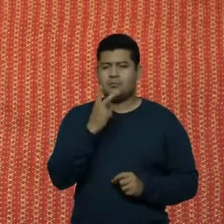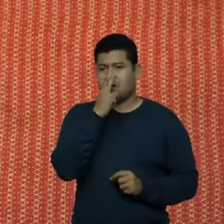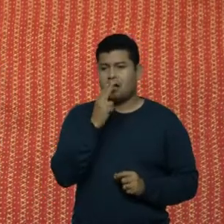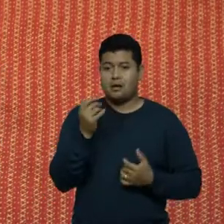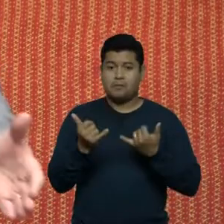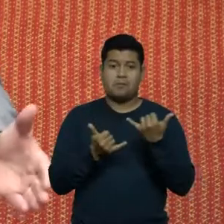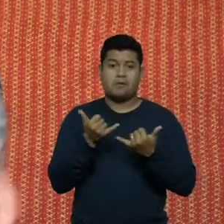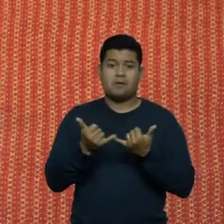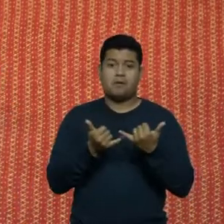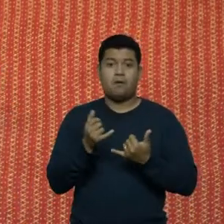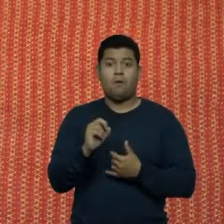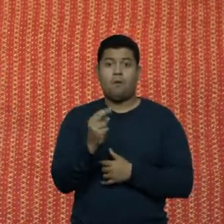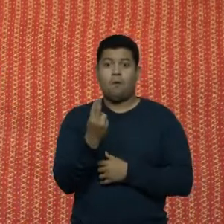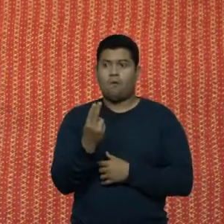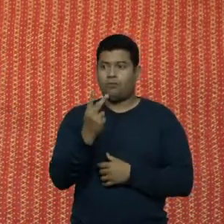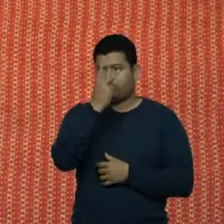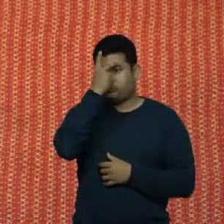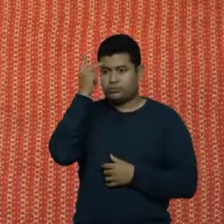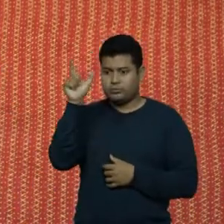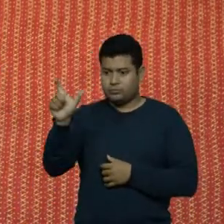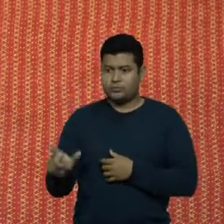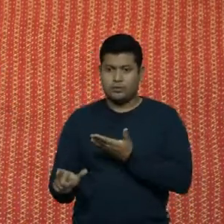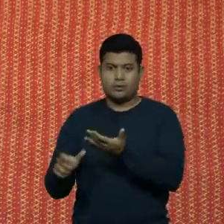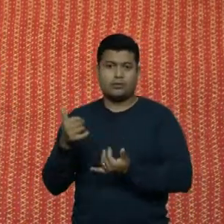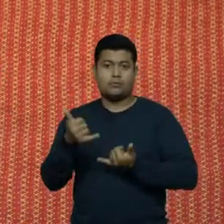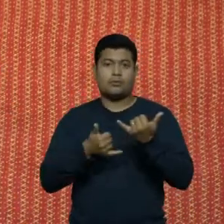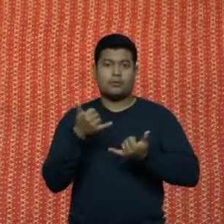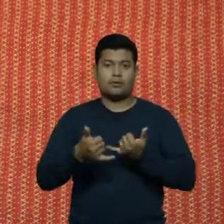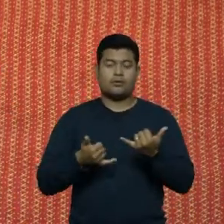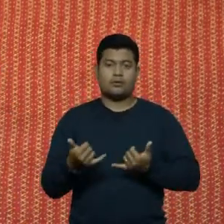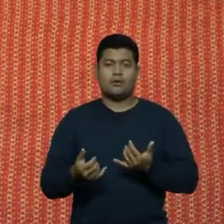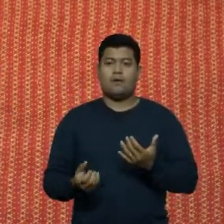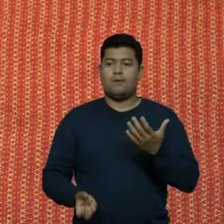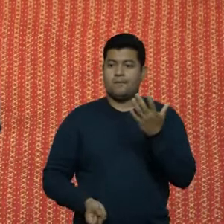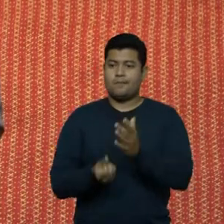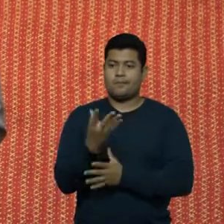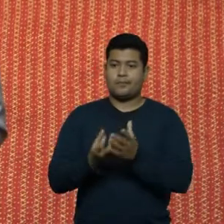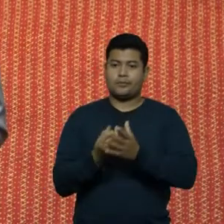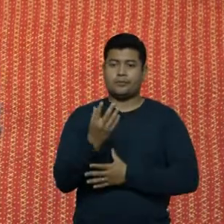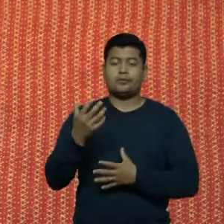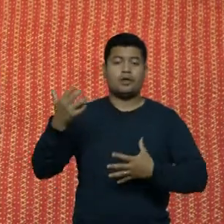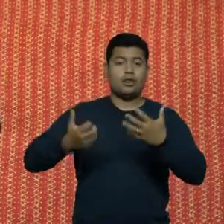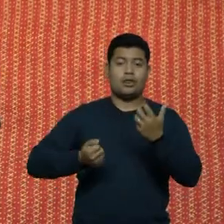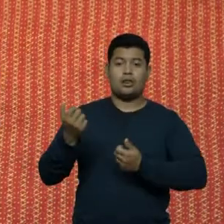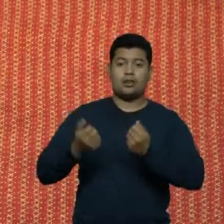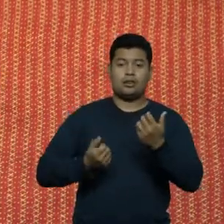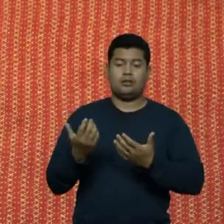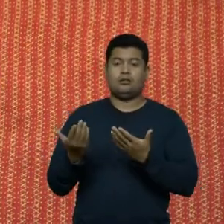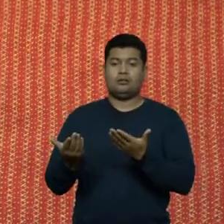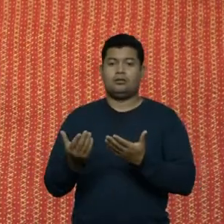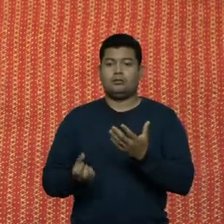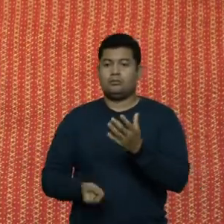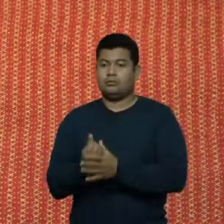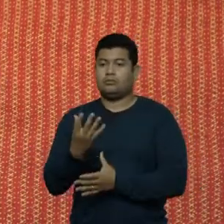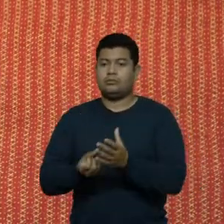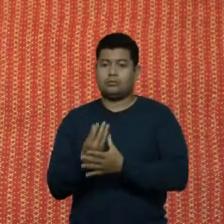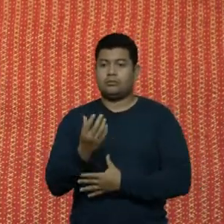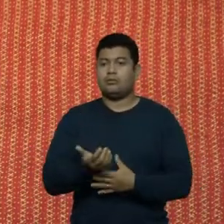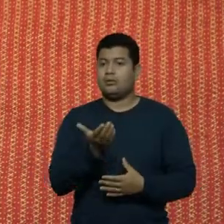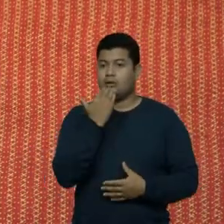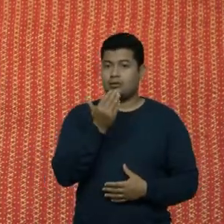ou permitir que alguém brinque com o nosso produtor de leite com o nosso produtor de alimento com o nosso